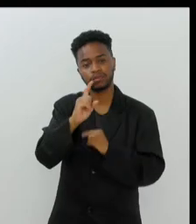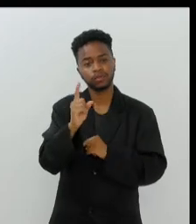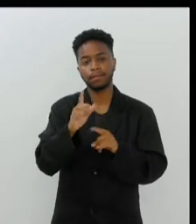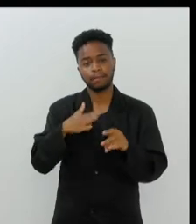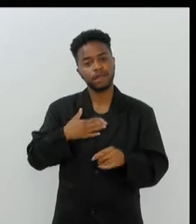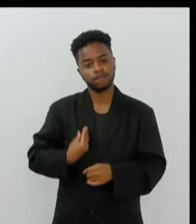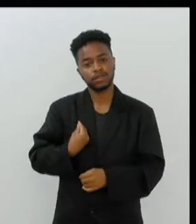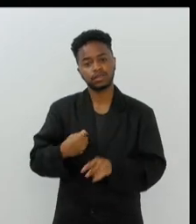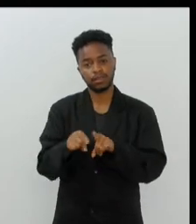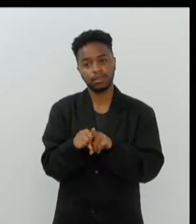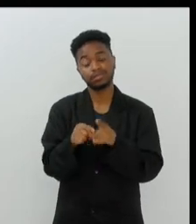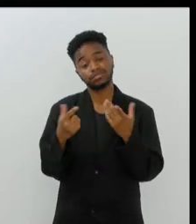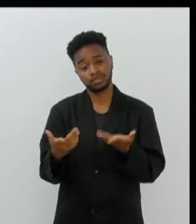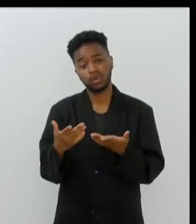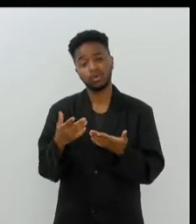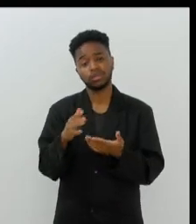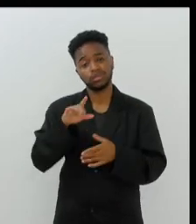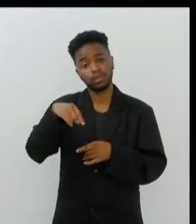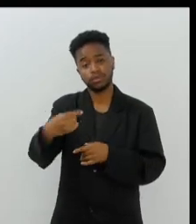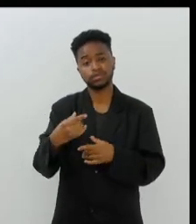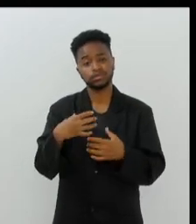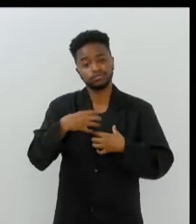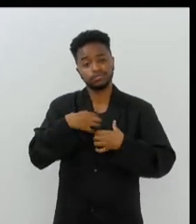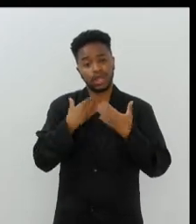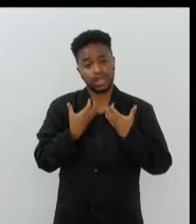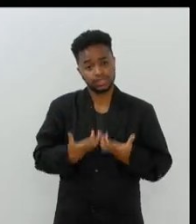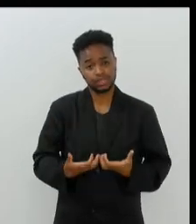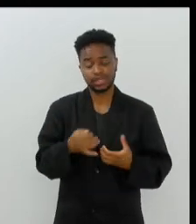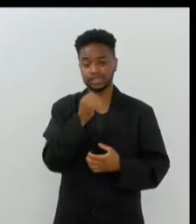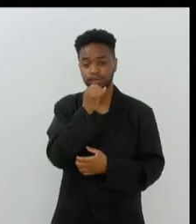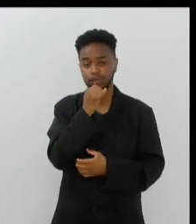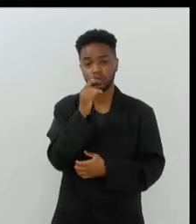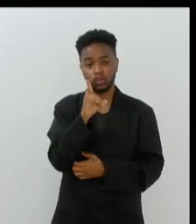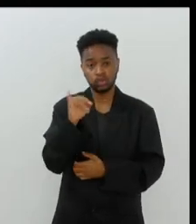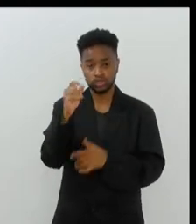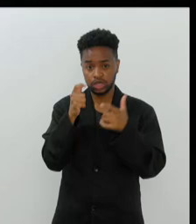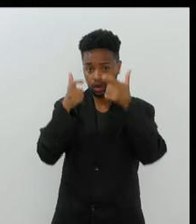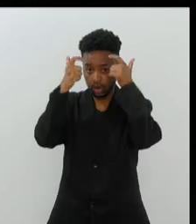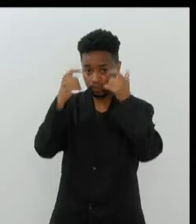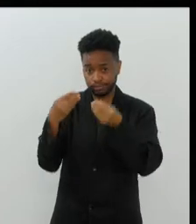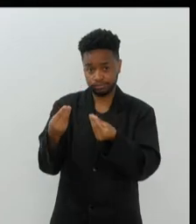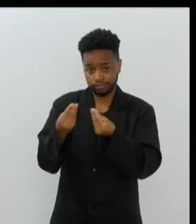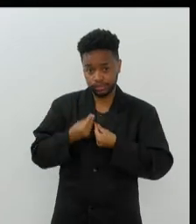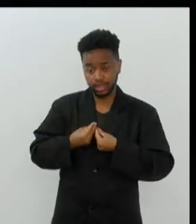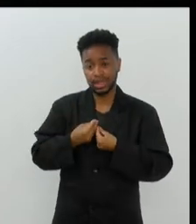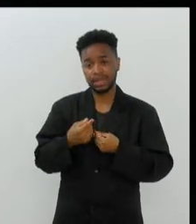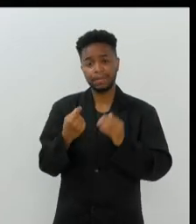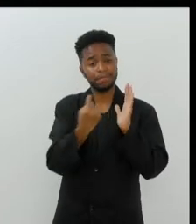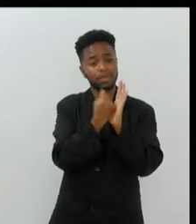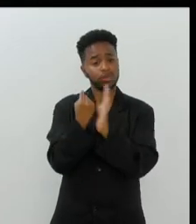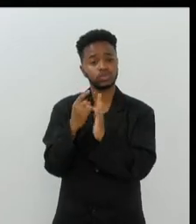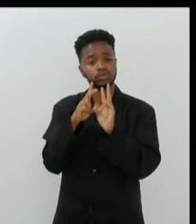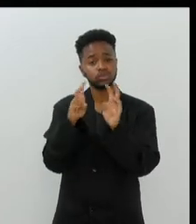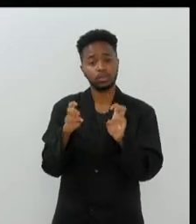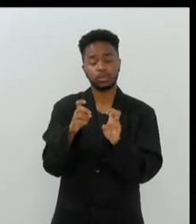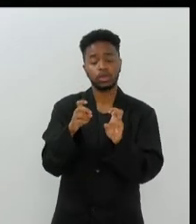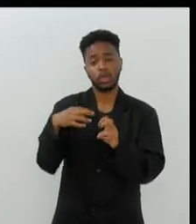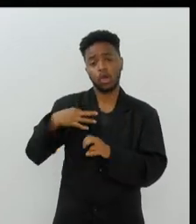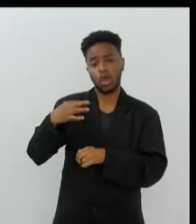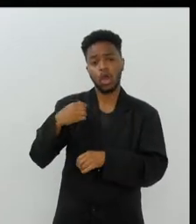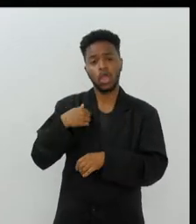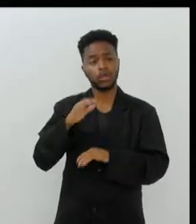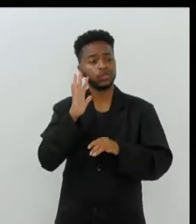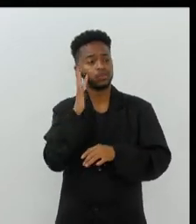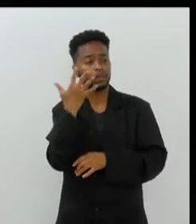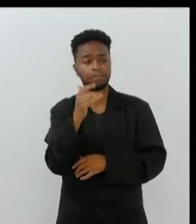vida, eu centralizo tudo muito em mim. E acaba que você fica sobrecarregada. Por exemplo, no dia da minha coroação, todo mundo perguntando da roupa, não sei o que